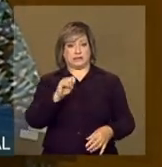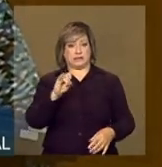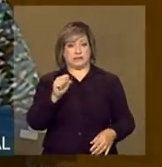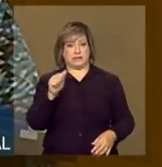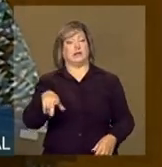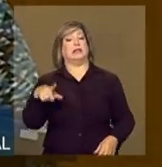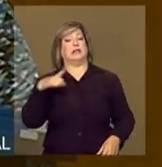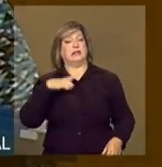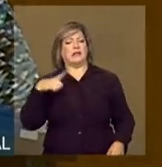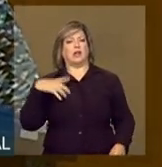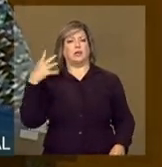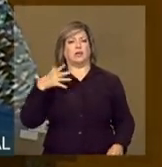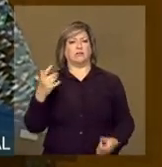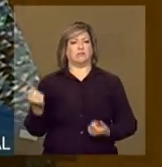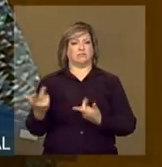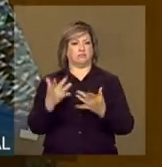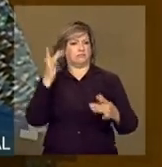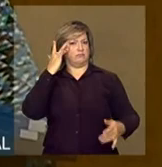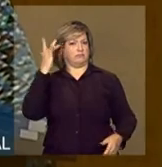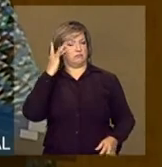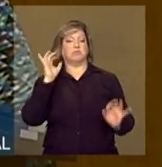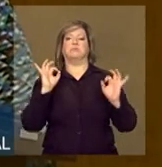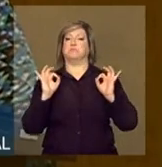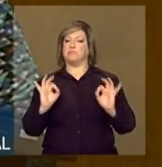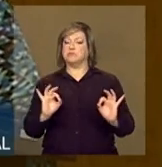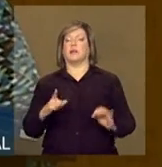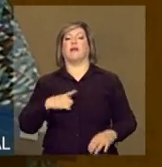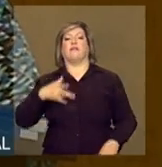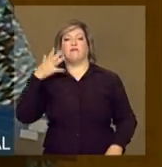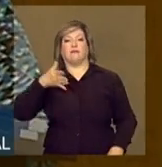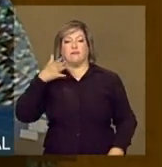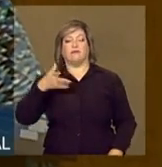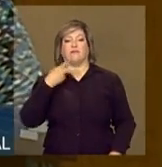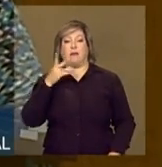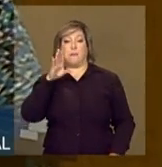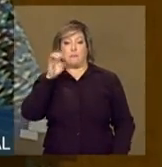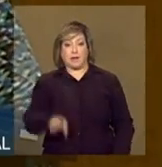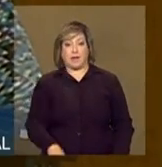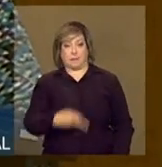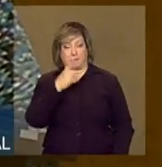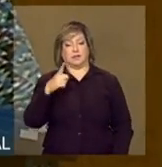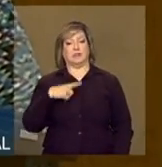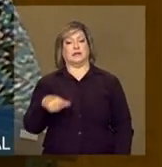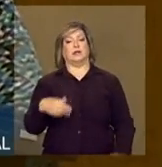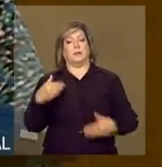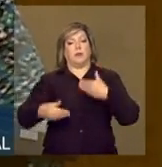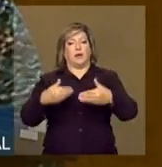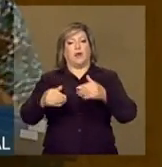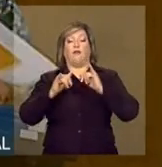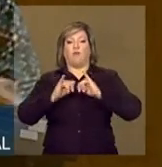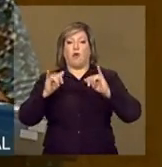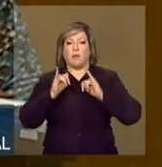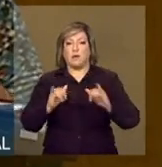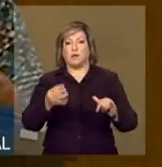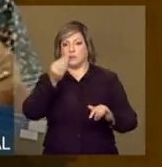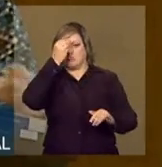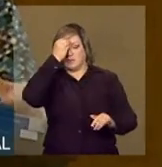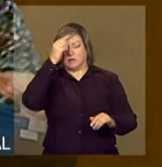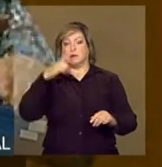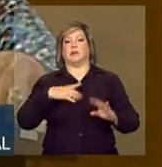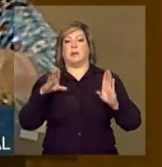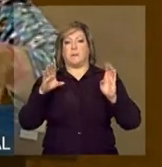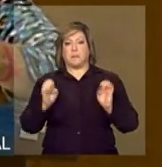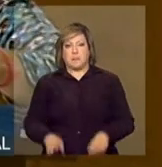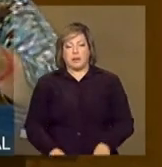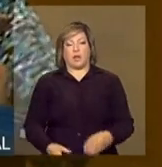um discurso bastante politizado, e o que dá a entender é que as pessoas passaram por um processo realmente de formação, de